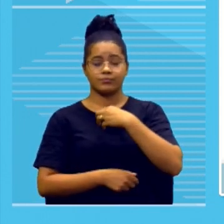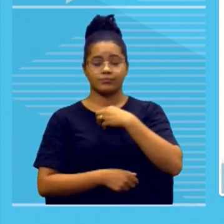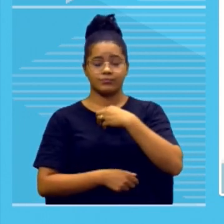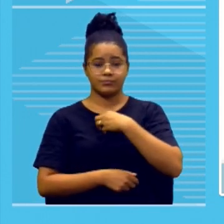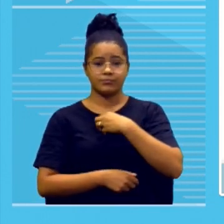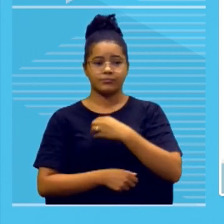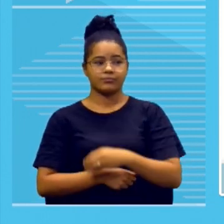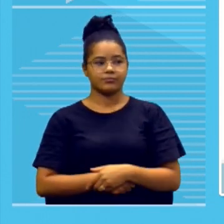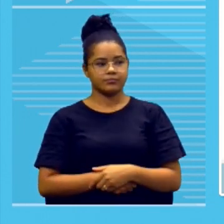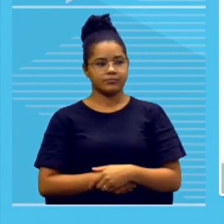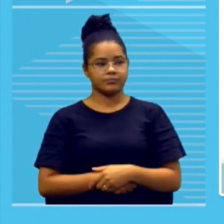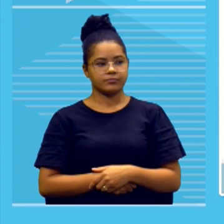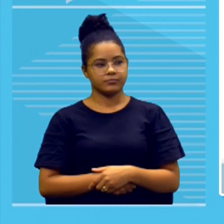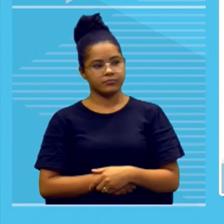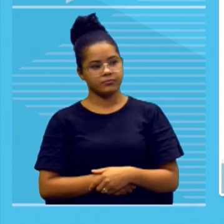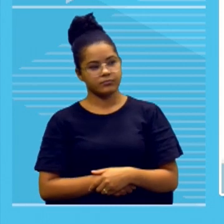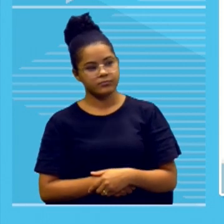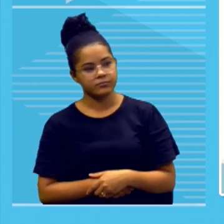Mãe só tem uma.